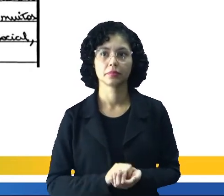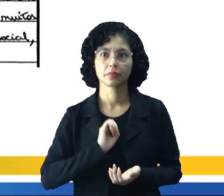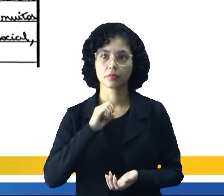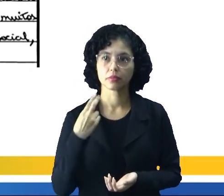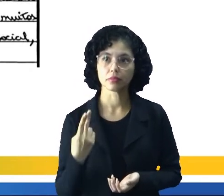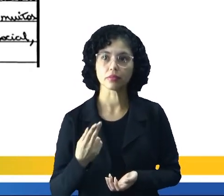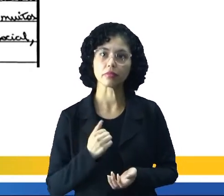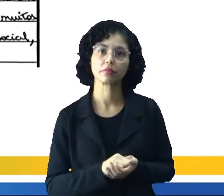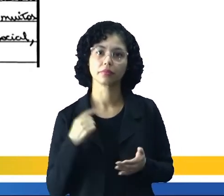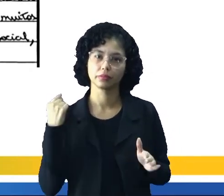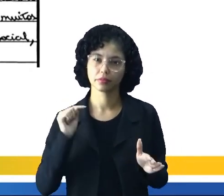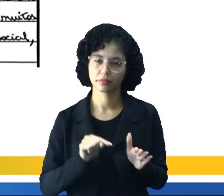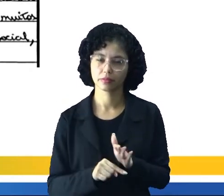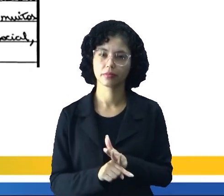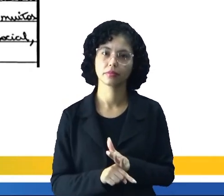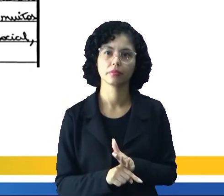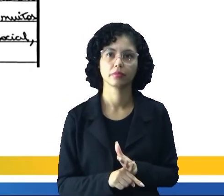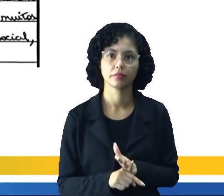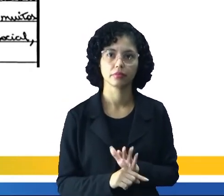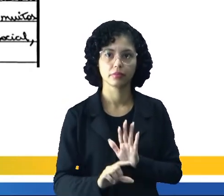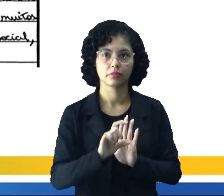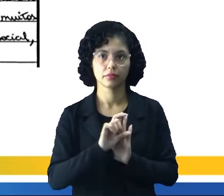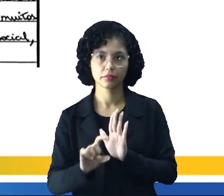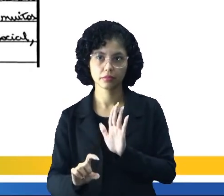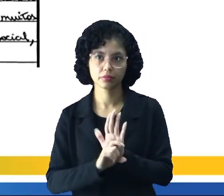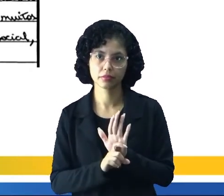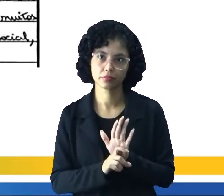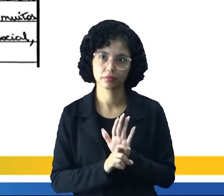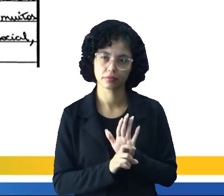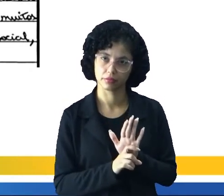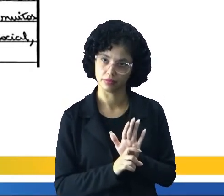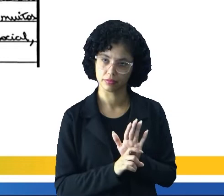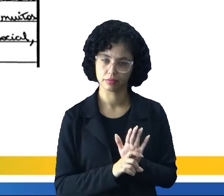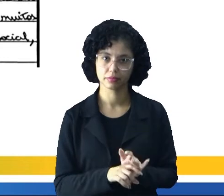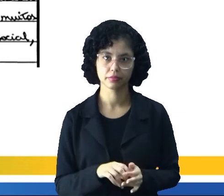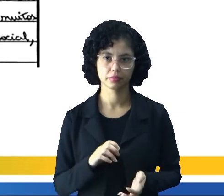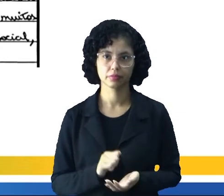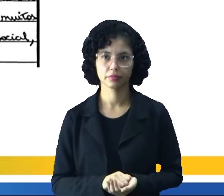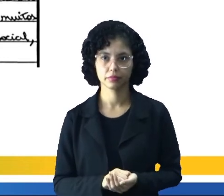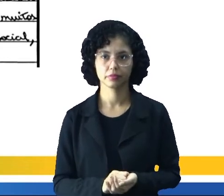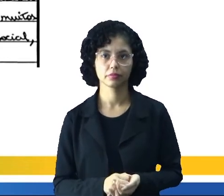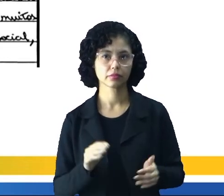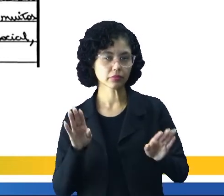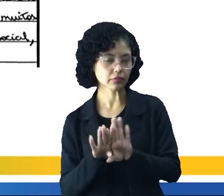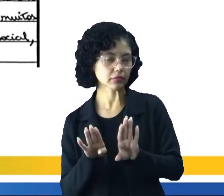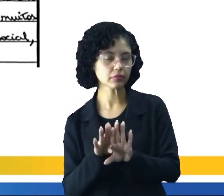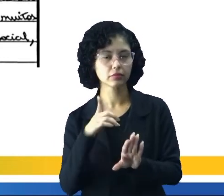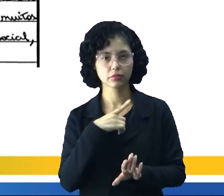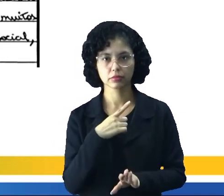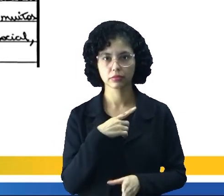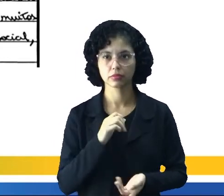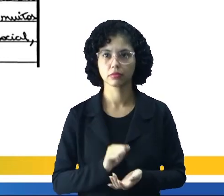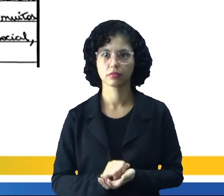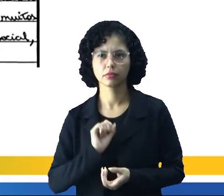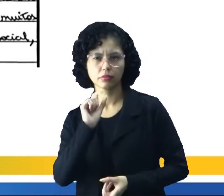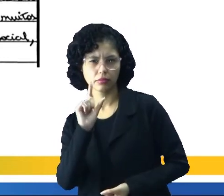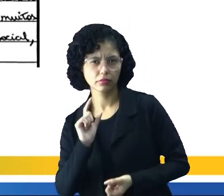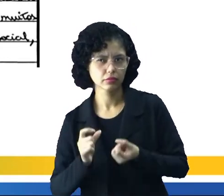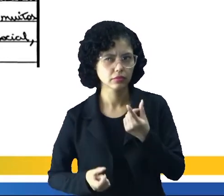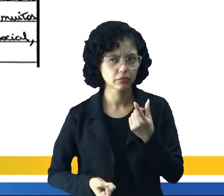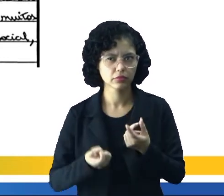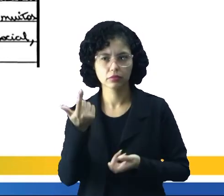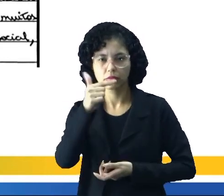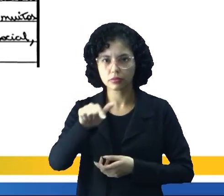ou seja, dentro dos parágrafos e entre os parágrafos. E tem que ter raras ou